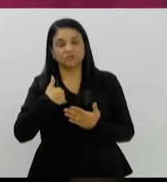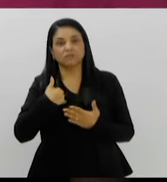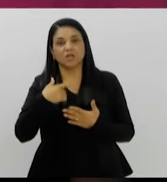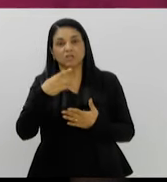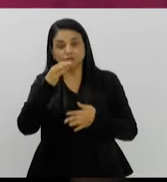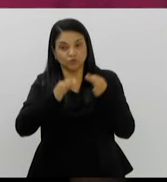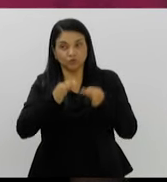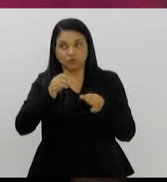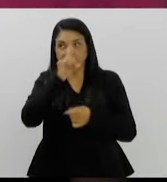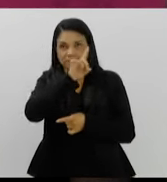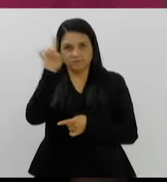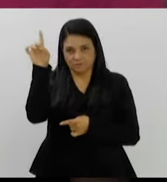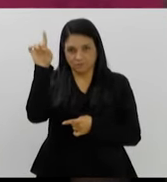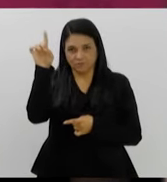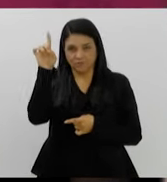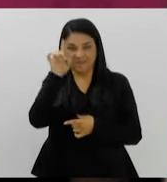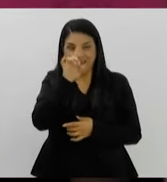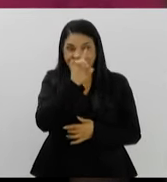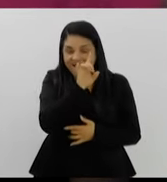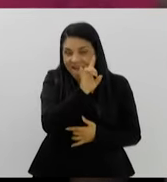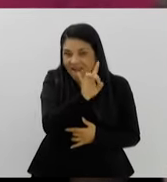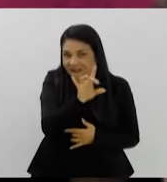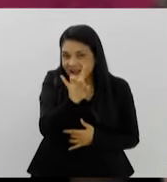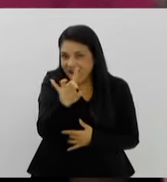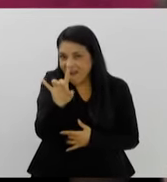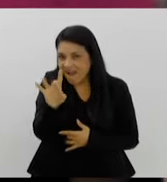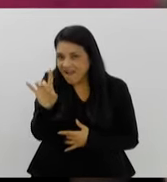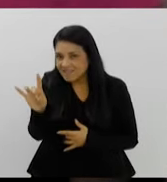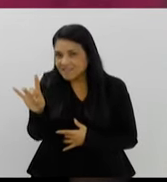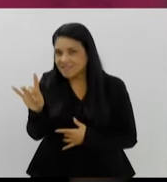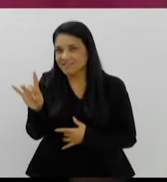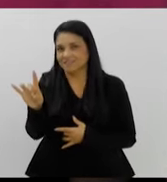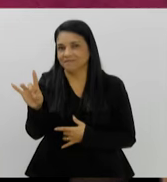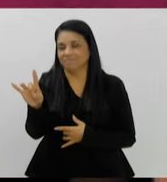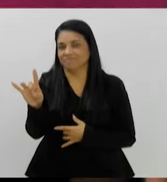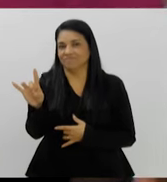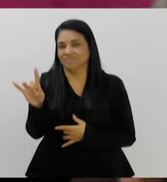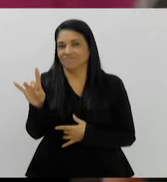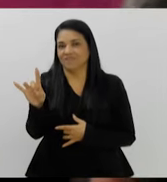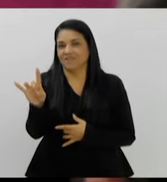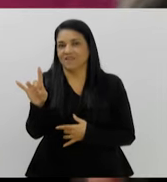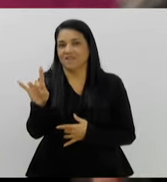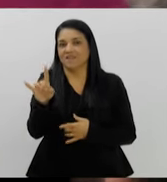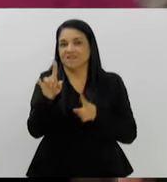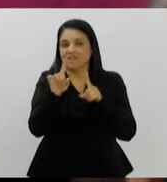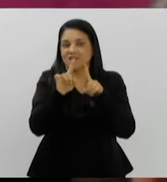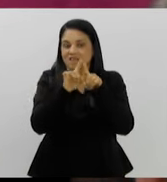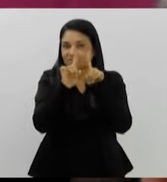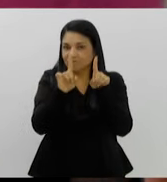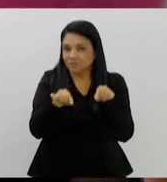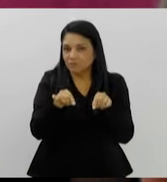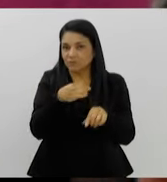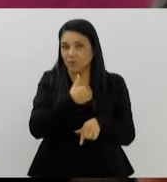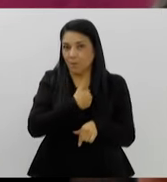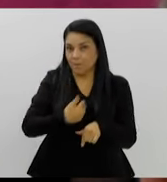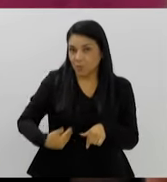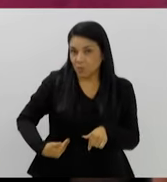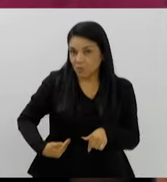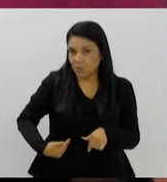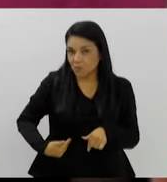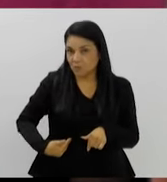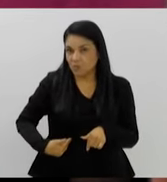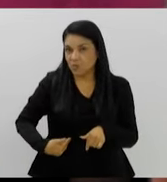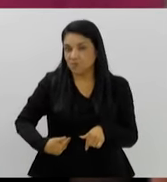e cada um cada um agente público né que deixou de fazer